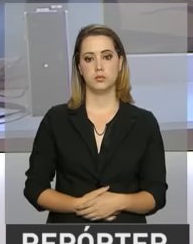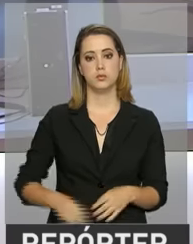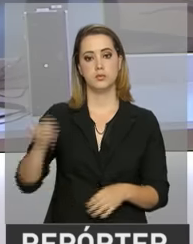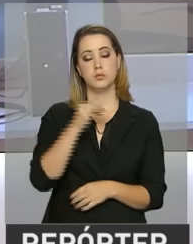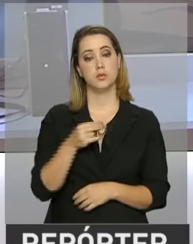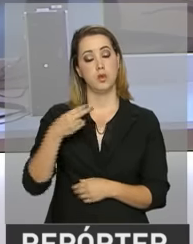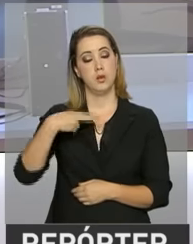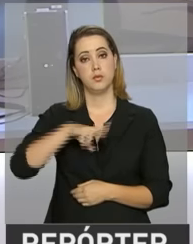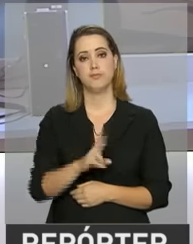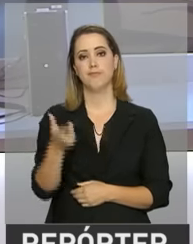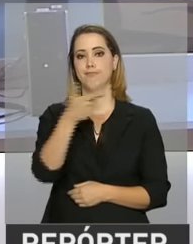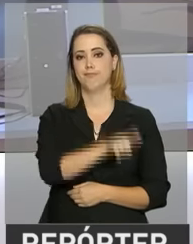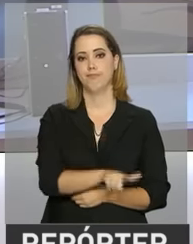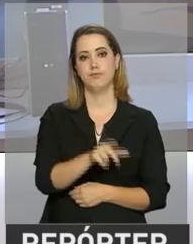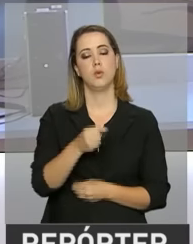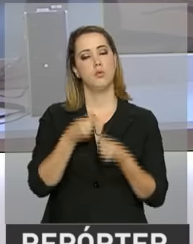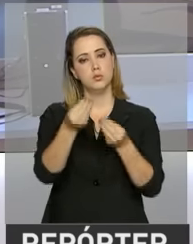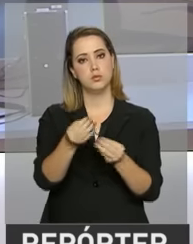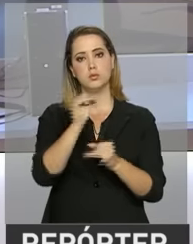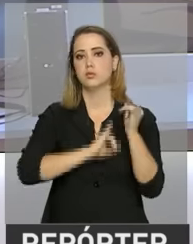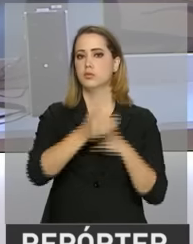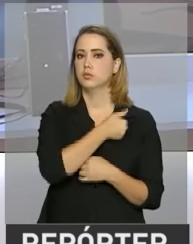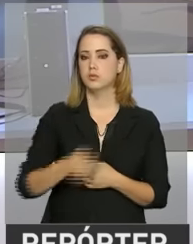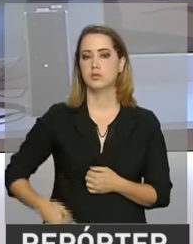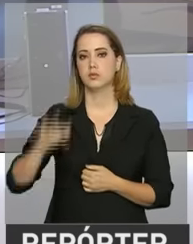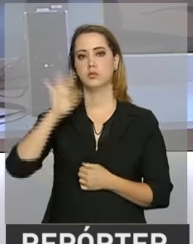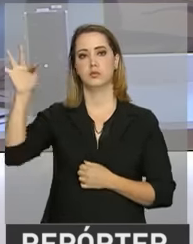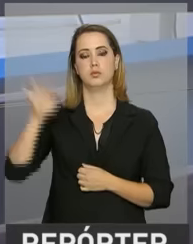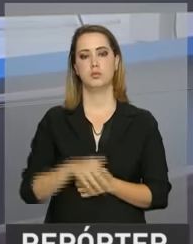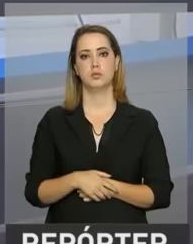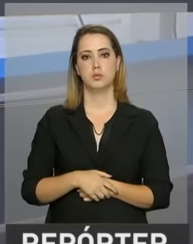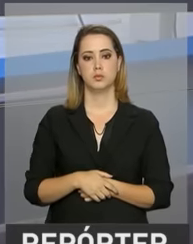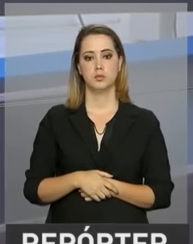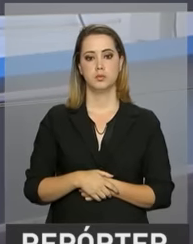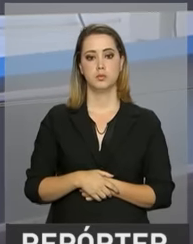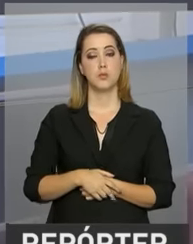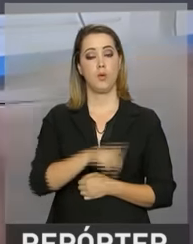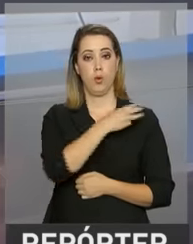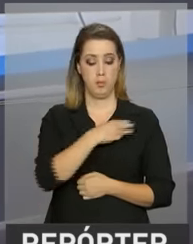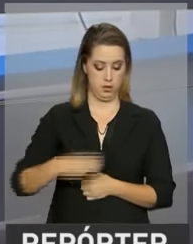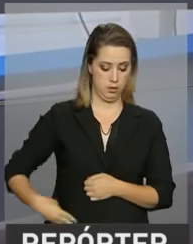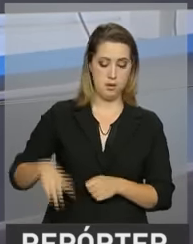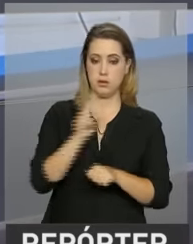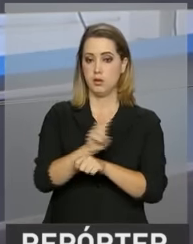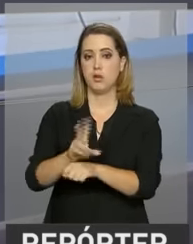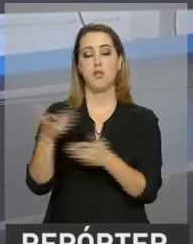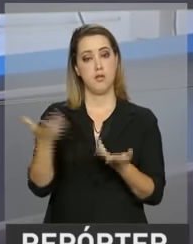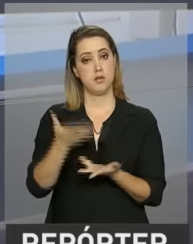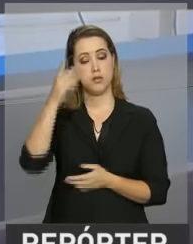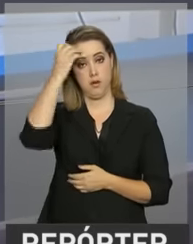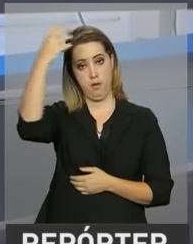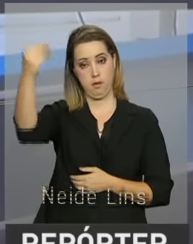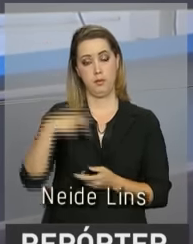Olá o repórter NBR está de volta trazendo para você as notícias do governo federal o ministro da Defesa está em viagem